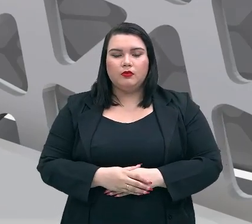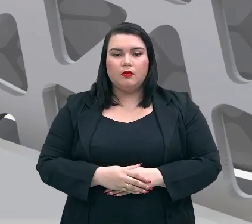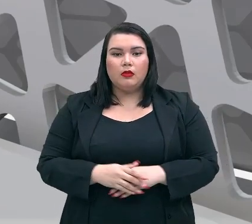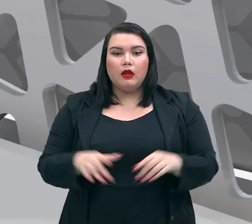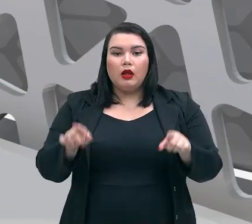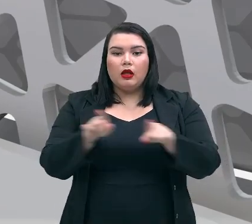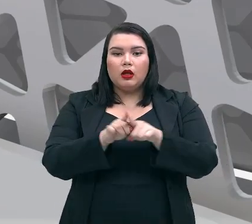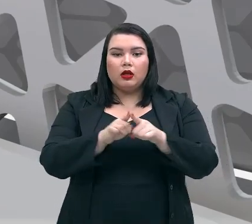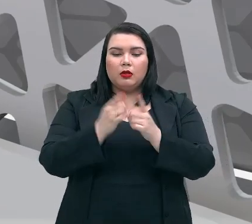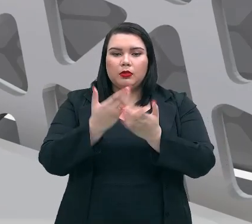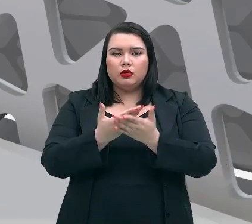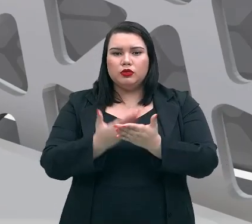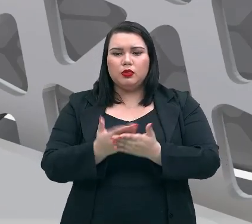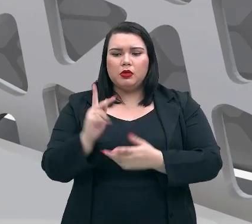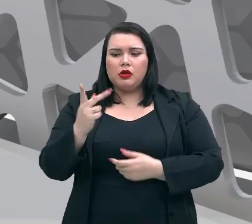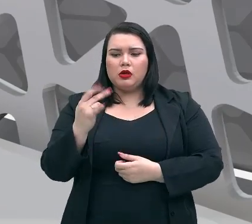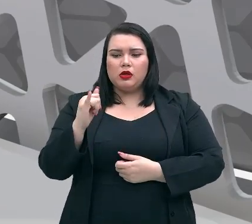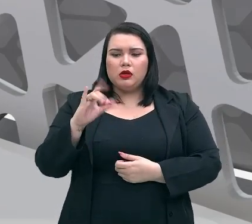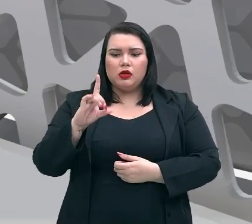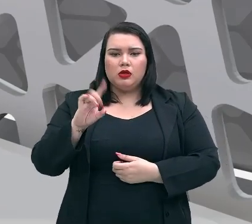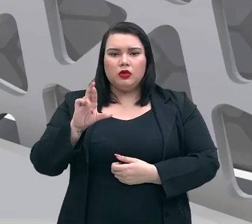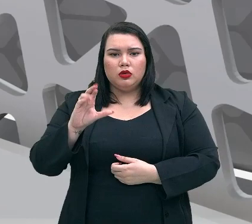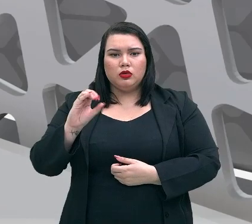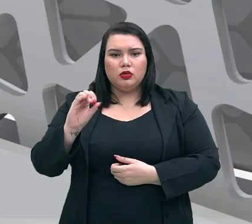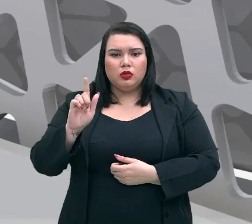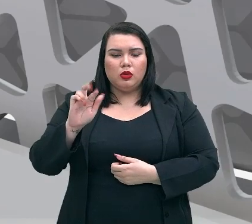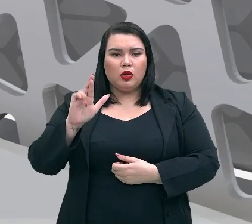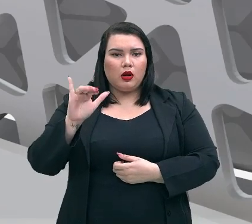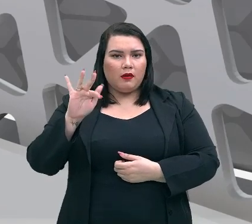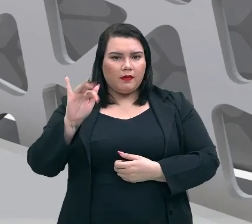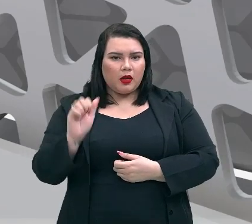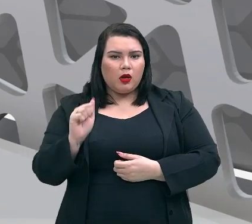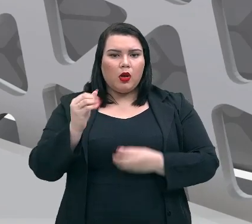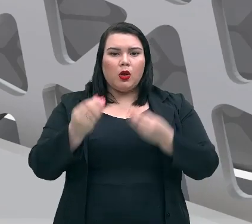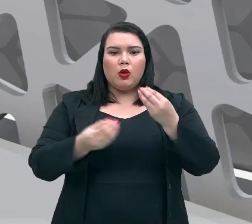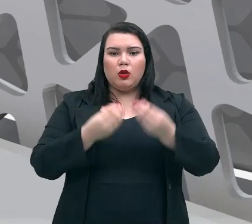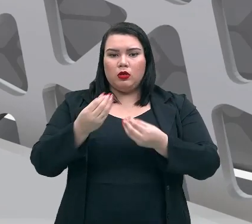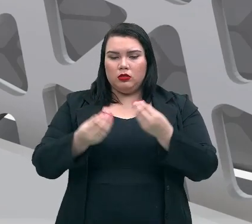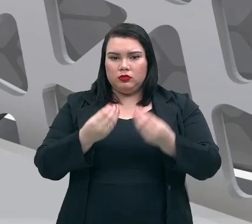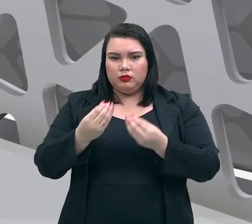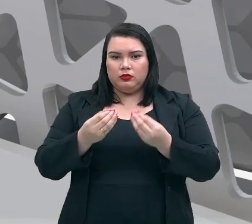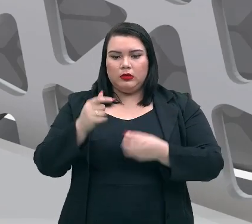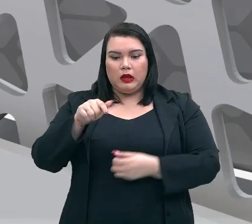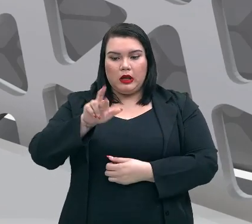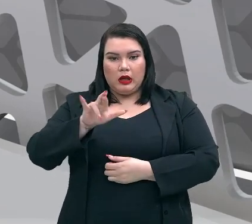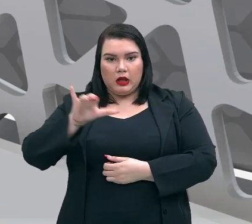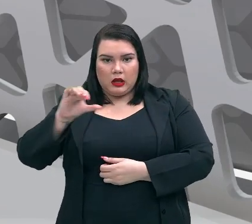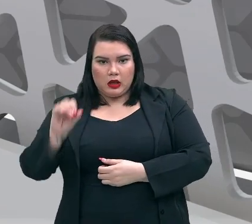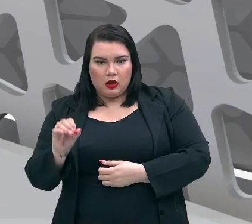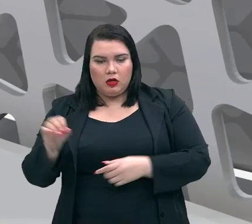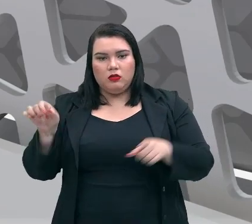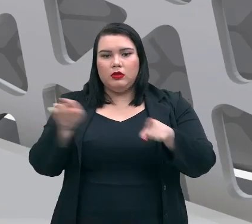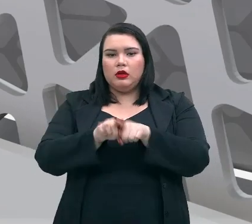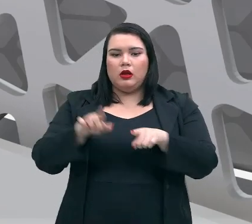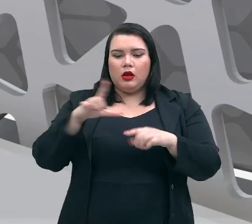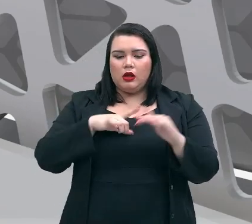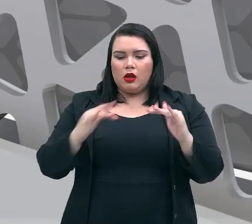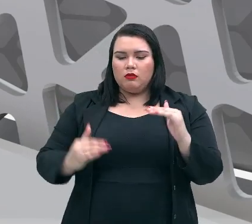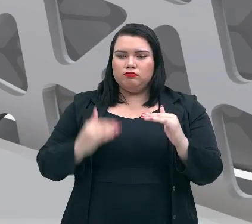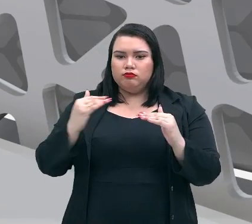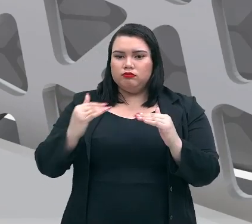da hidrografia, verificar aí a hierarquia, né? Nos rios, gente, a gente também tem